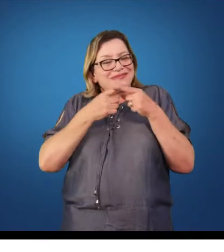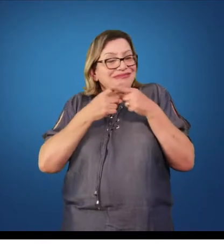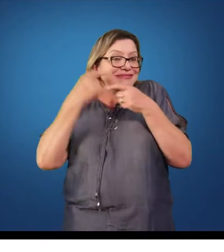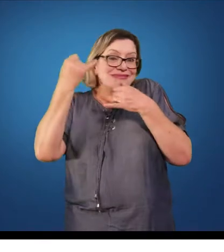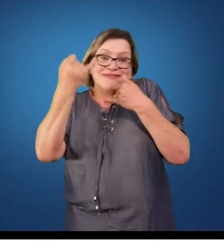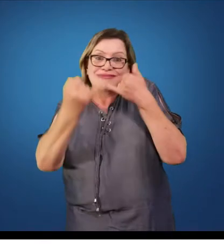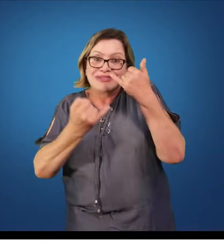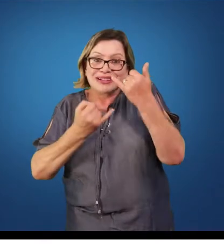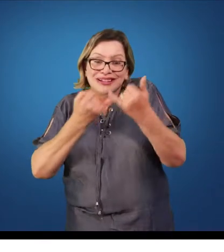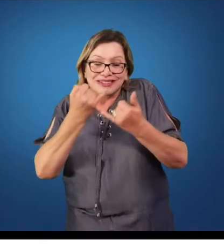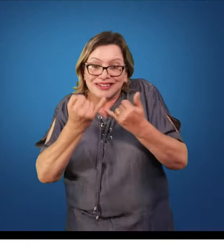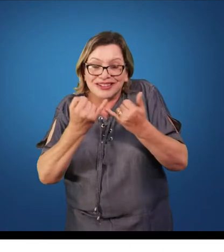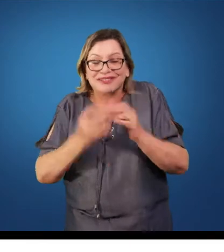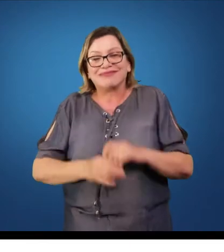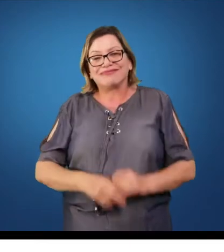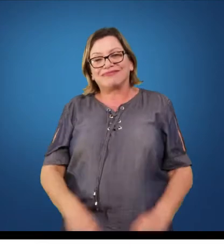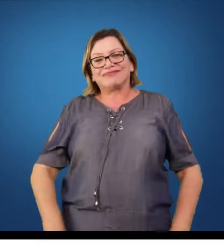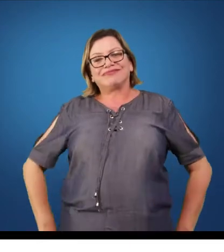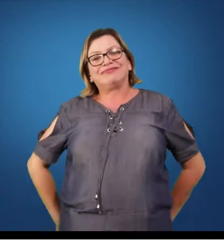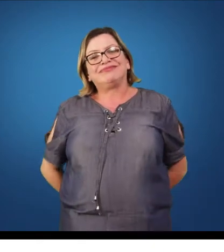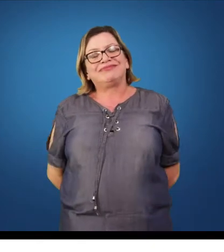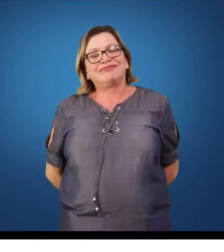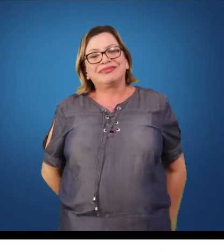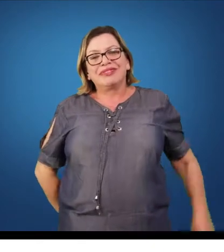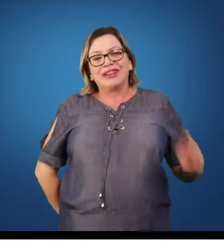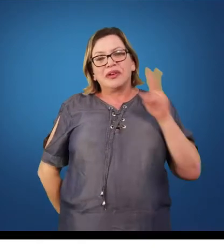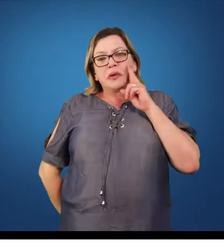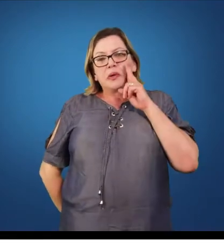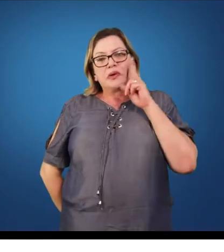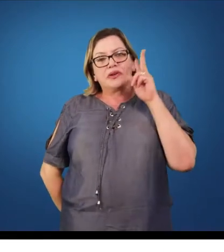chamado bola. Vamos lá!